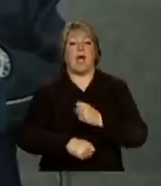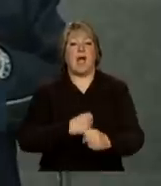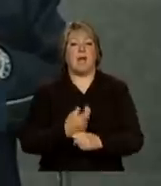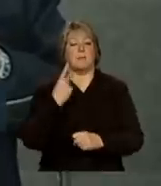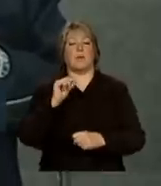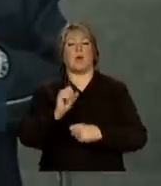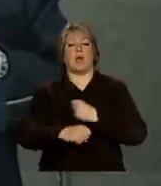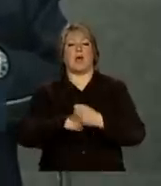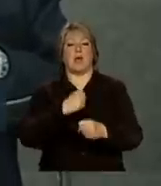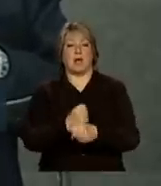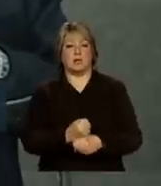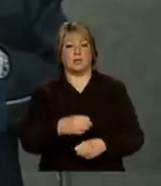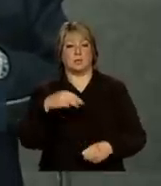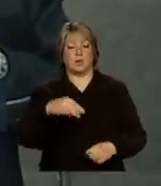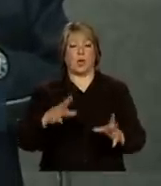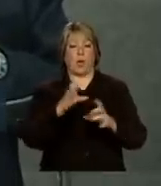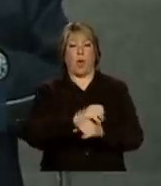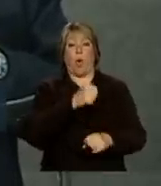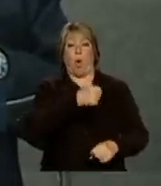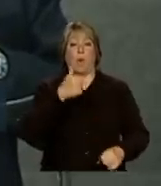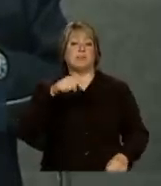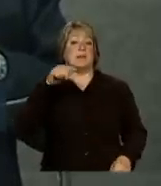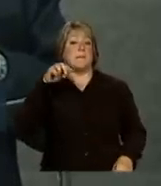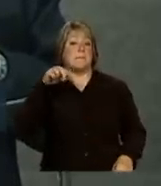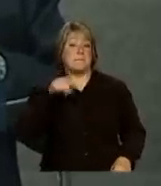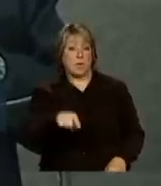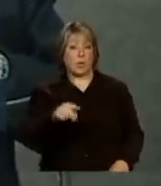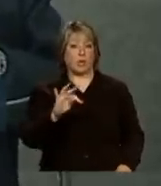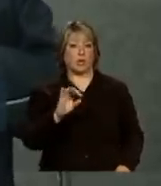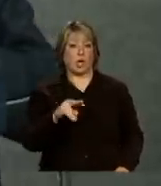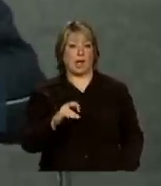me significa 11.000 toneladas mais de